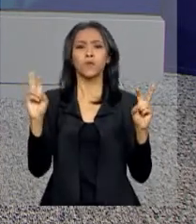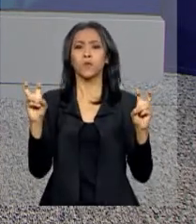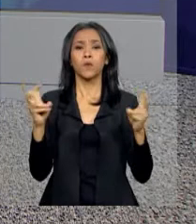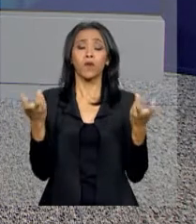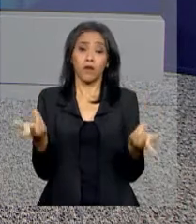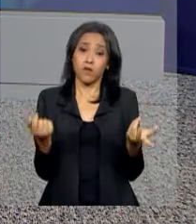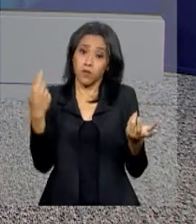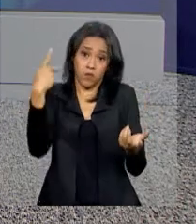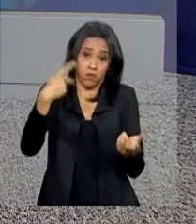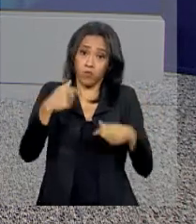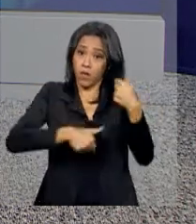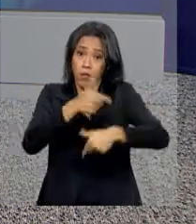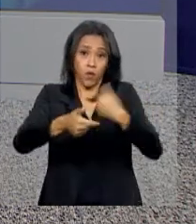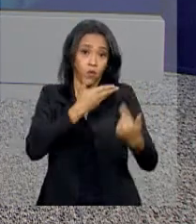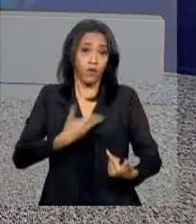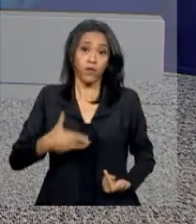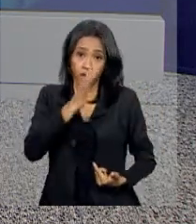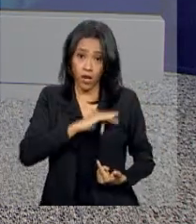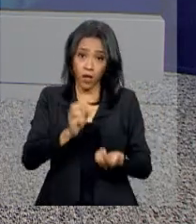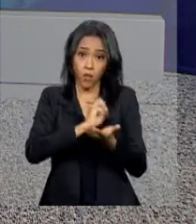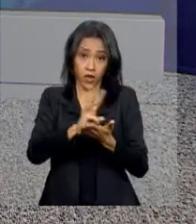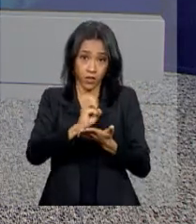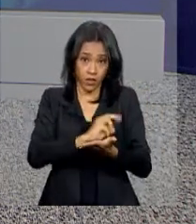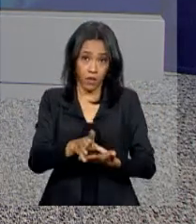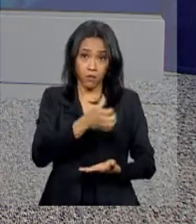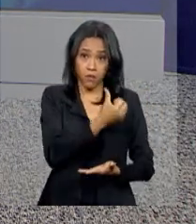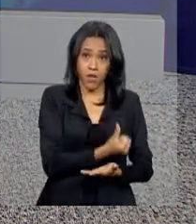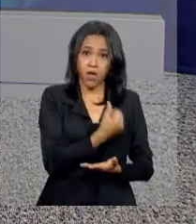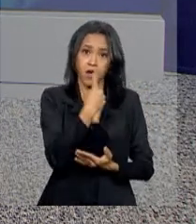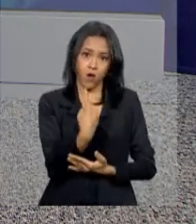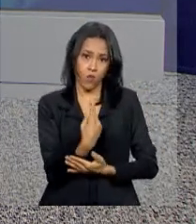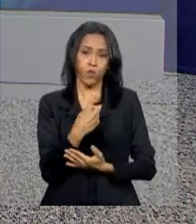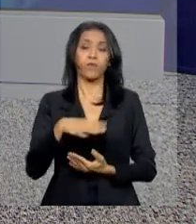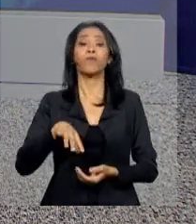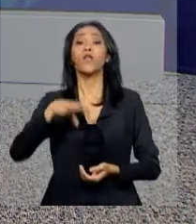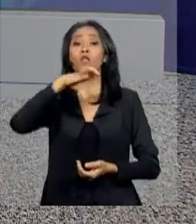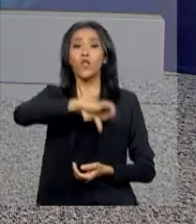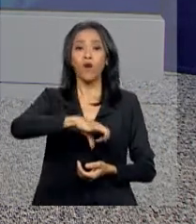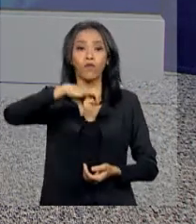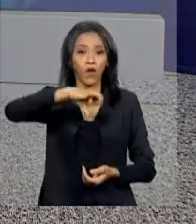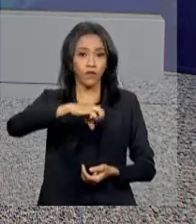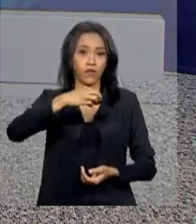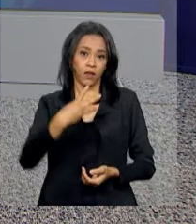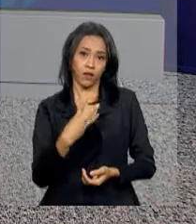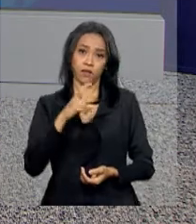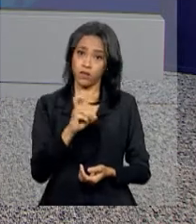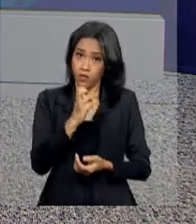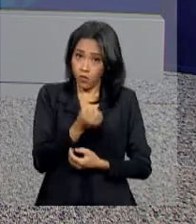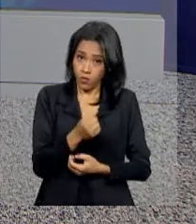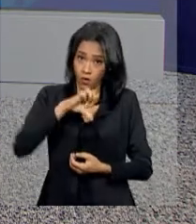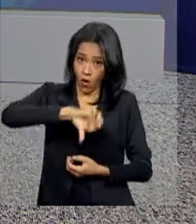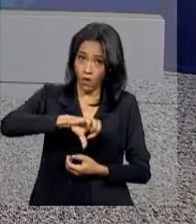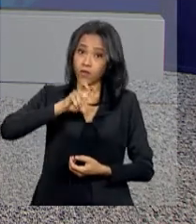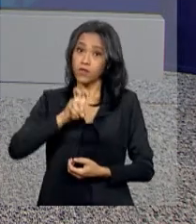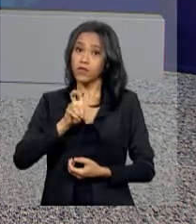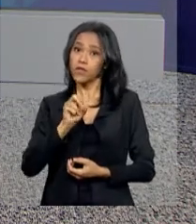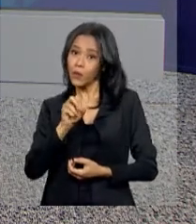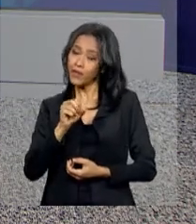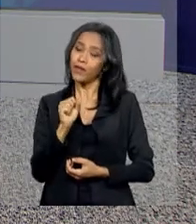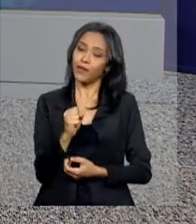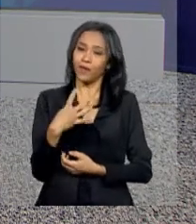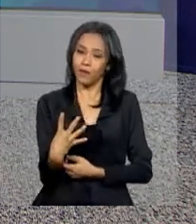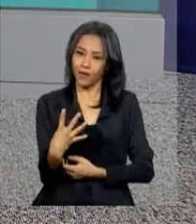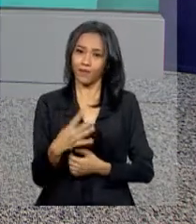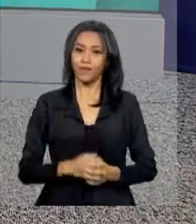ações do governo federal para nosso a tap anote é um membro anote aí 61 brasília 9 9 359 5084